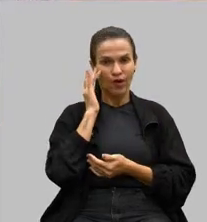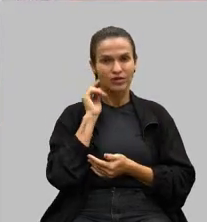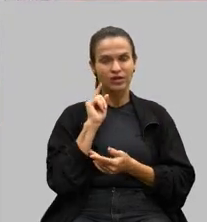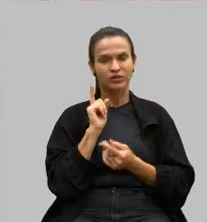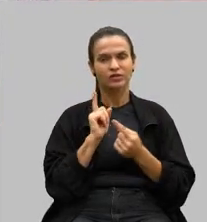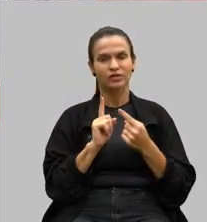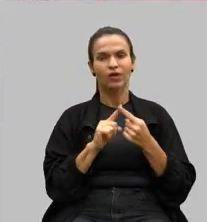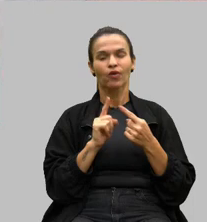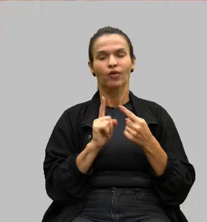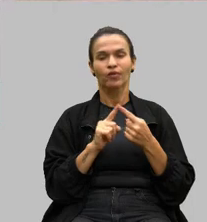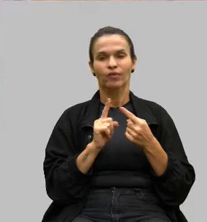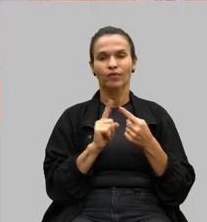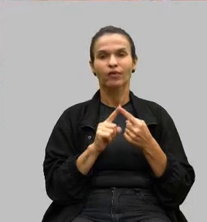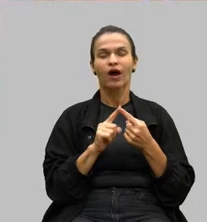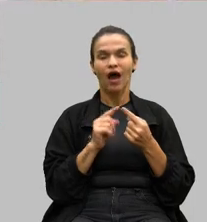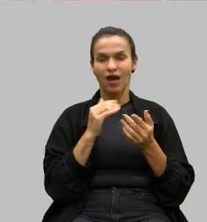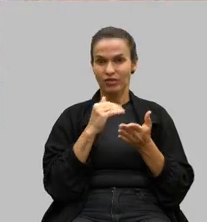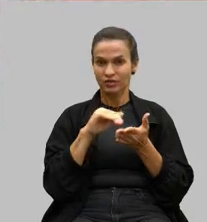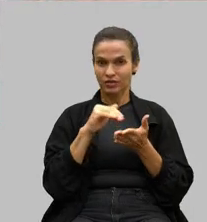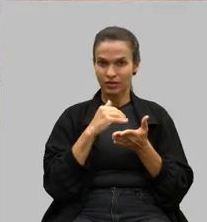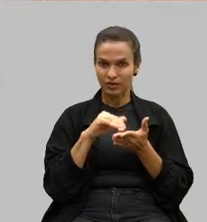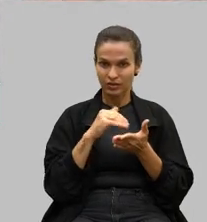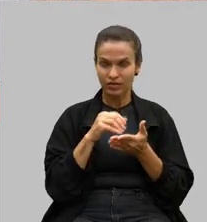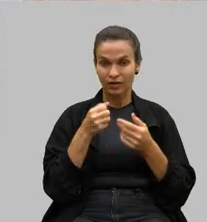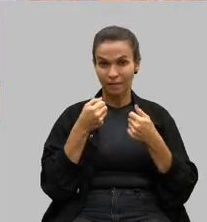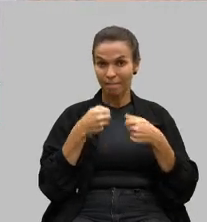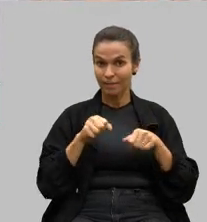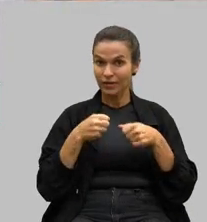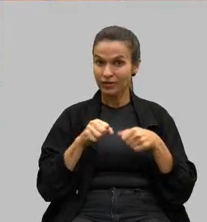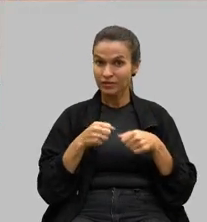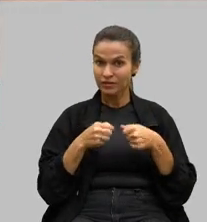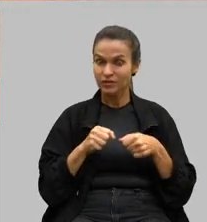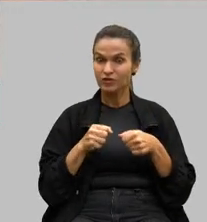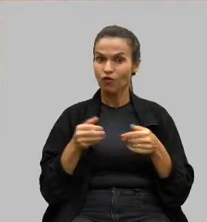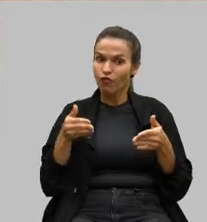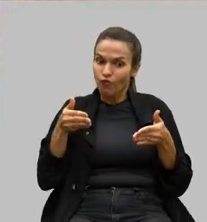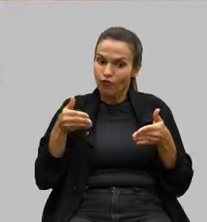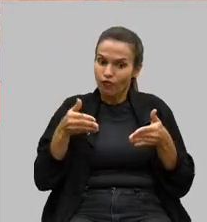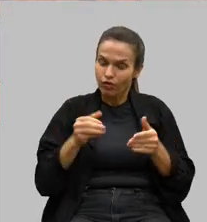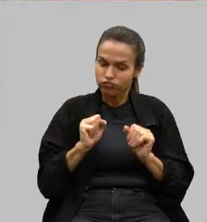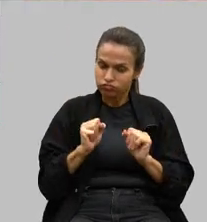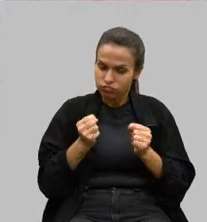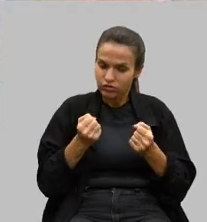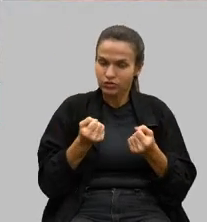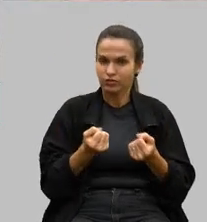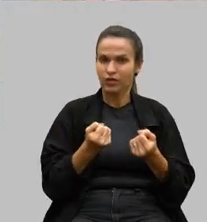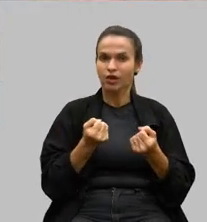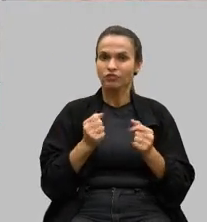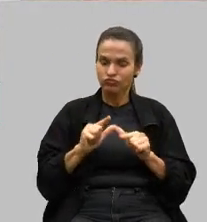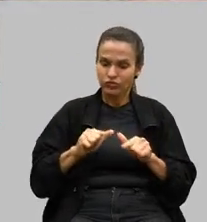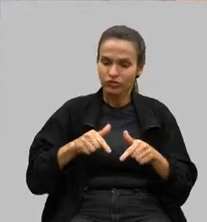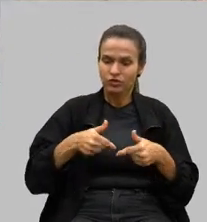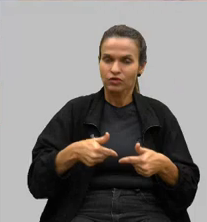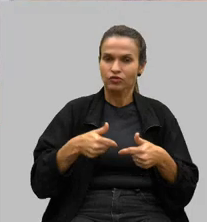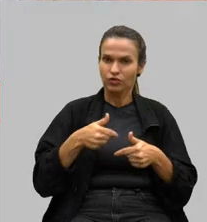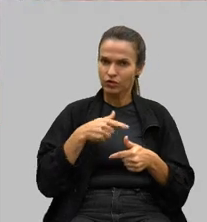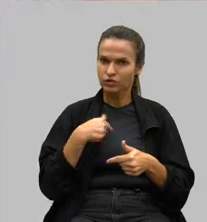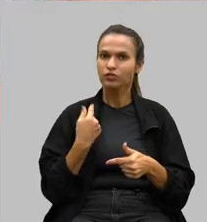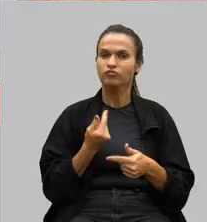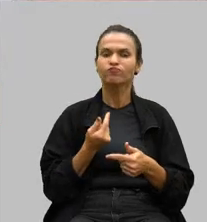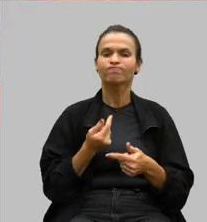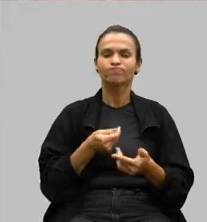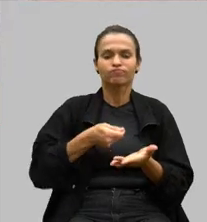ponto que a secretaria precisa se dedicar e a gente tá aqui fazendo pressão